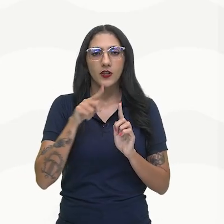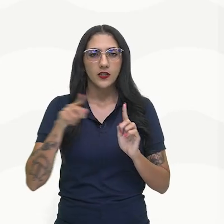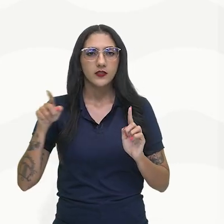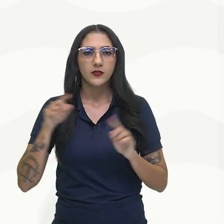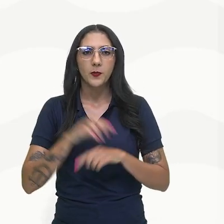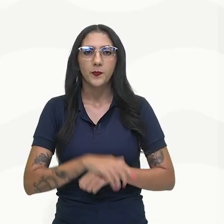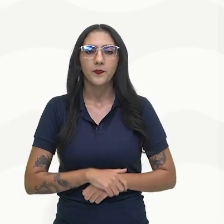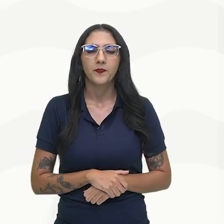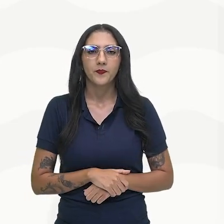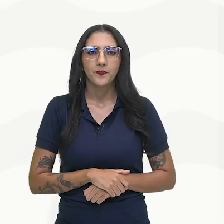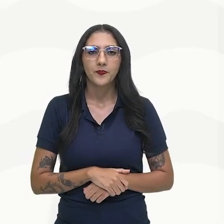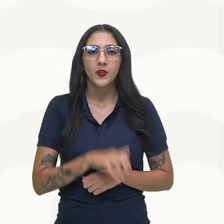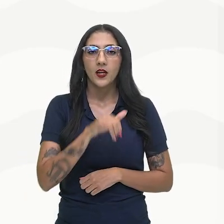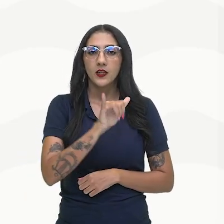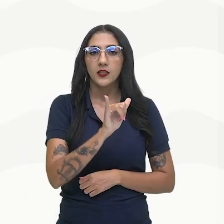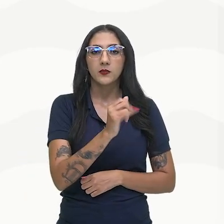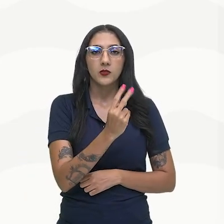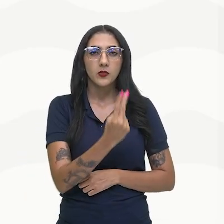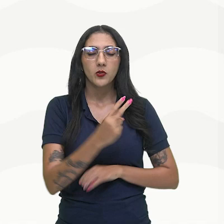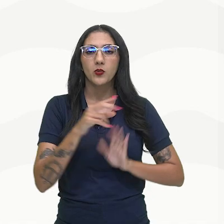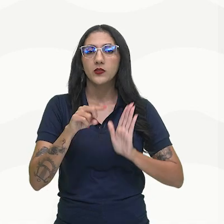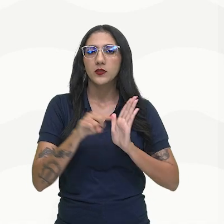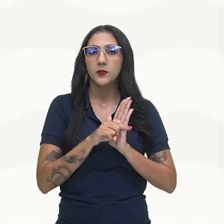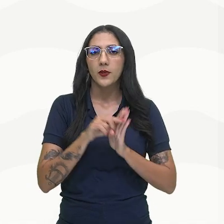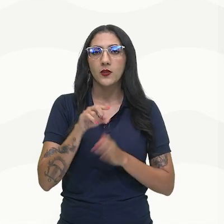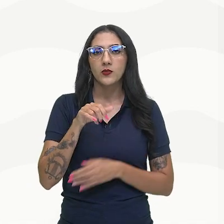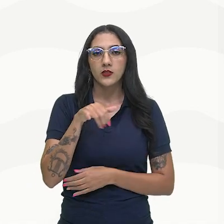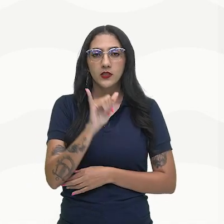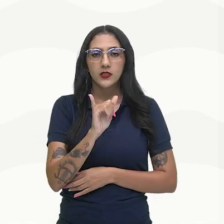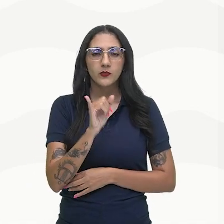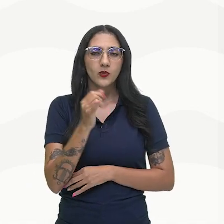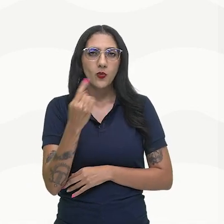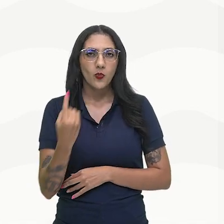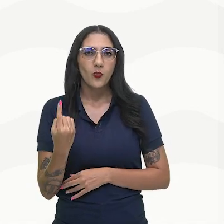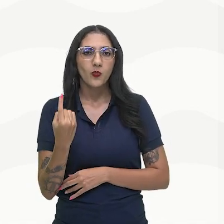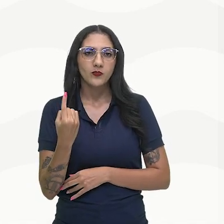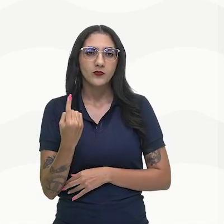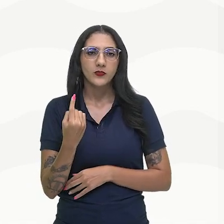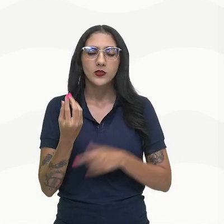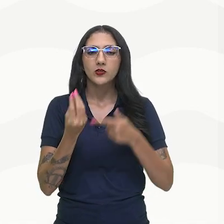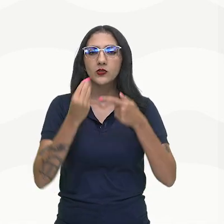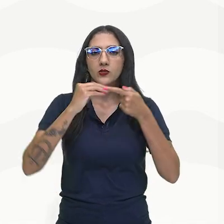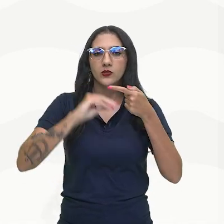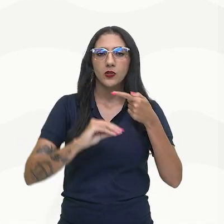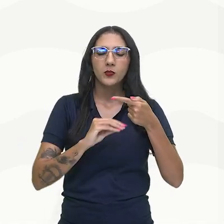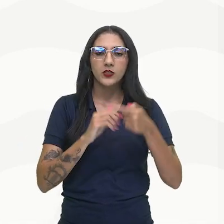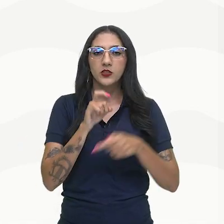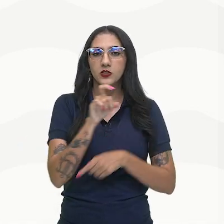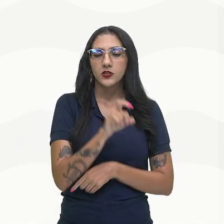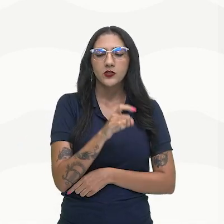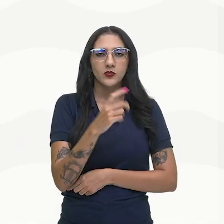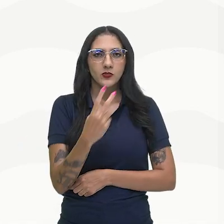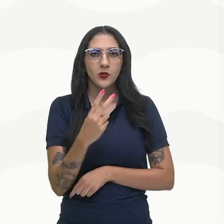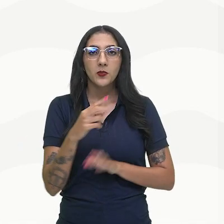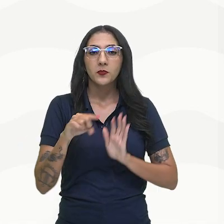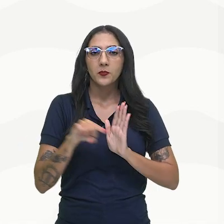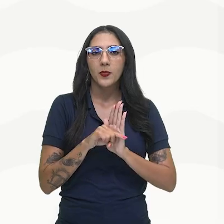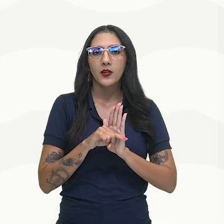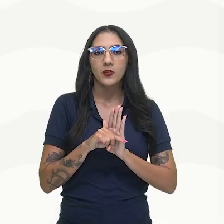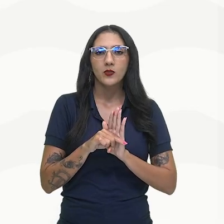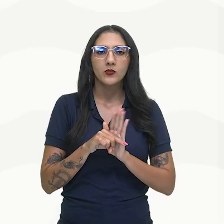De y2 menos y1 sobre x2